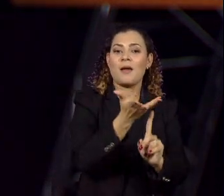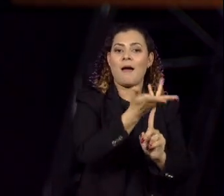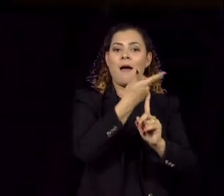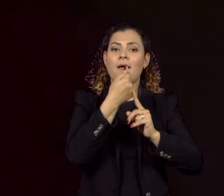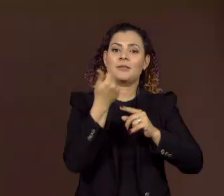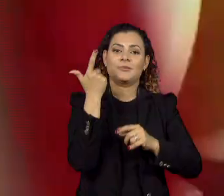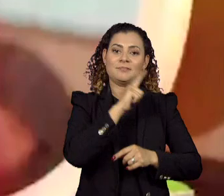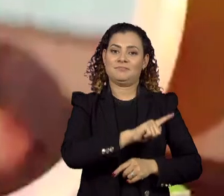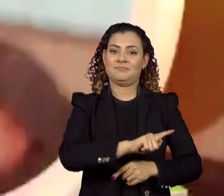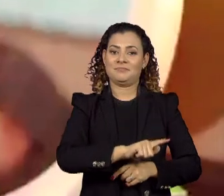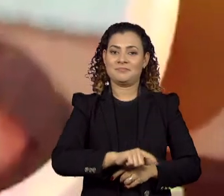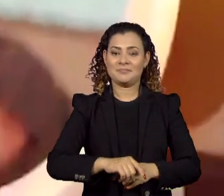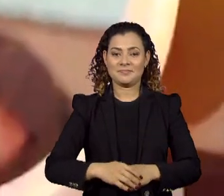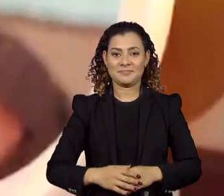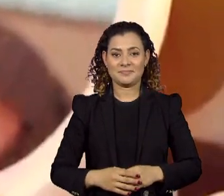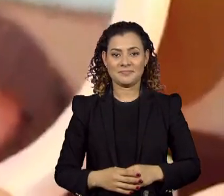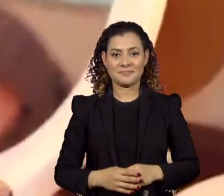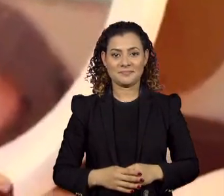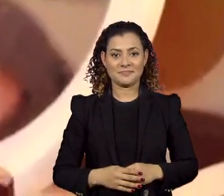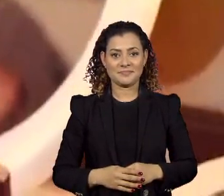arte.